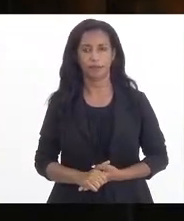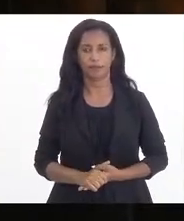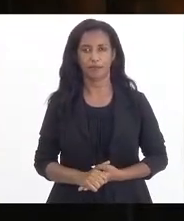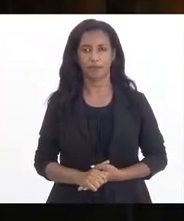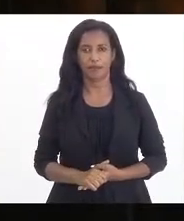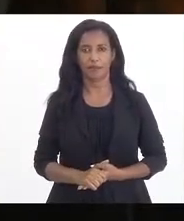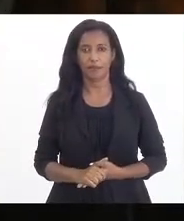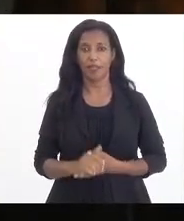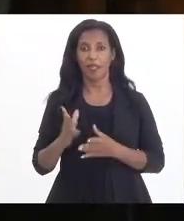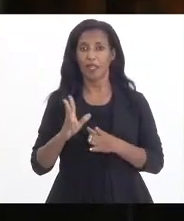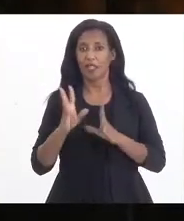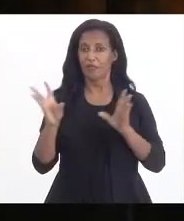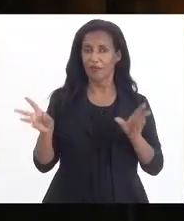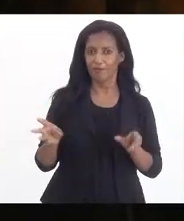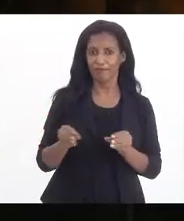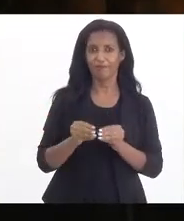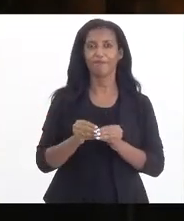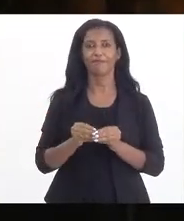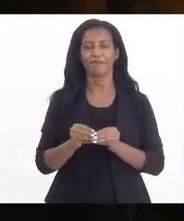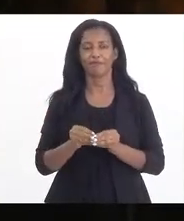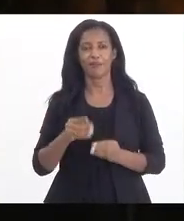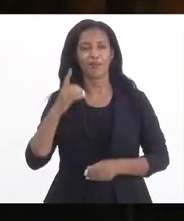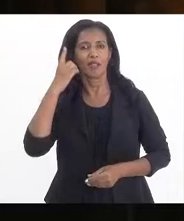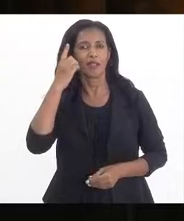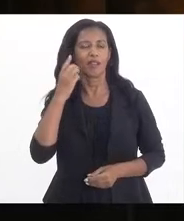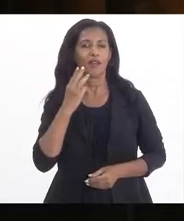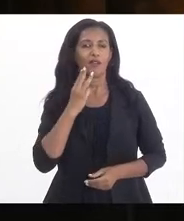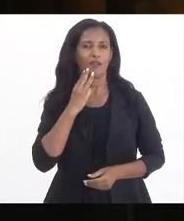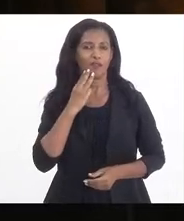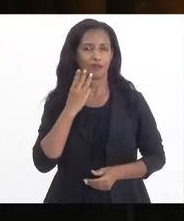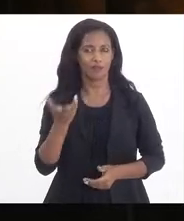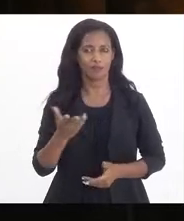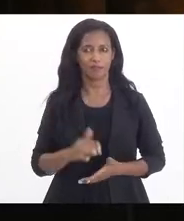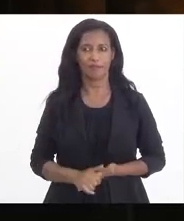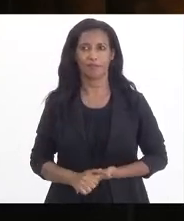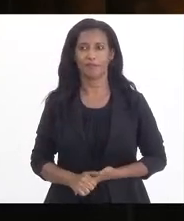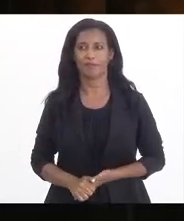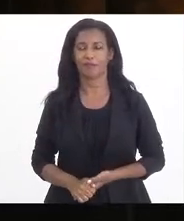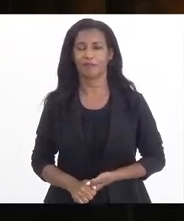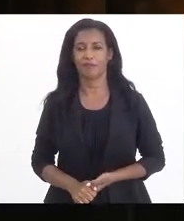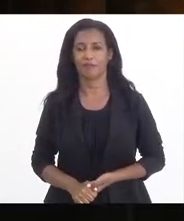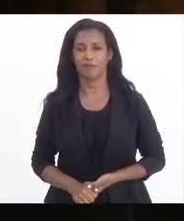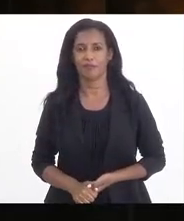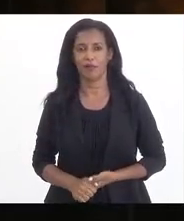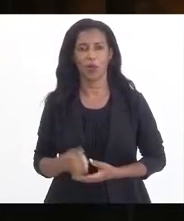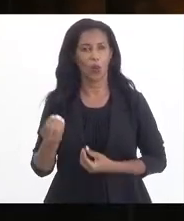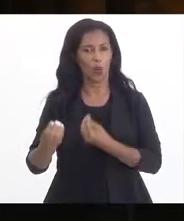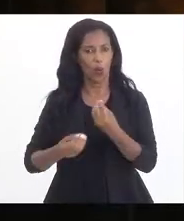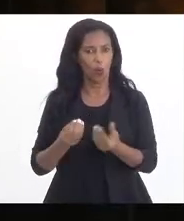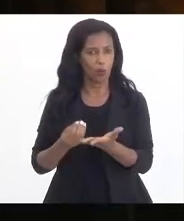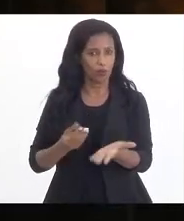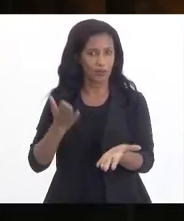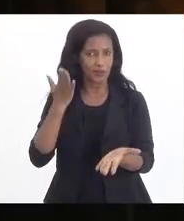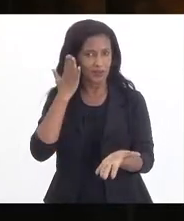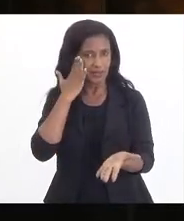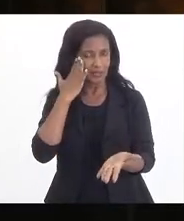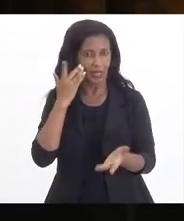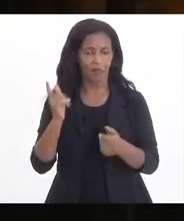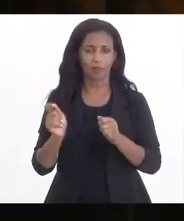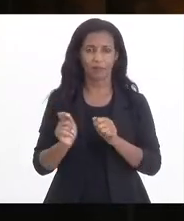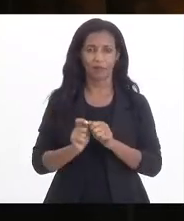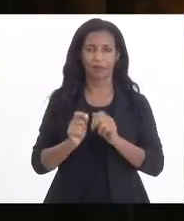Em fechando essa questão, deputado Valdec Carneiro, como sabe Vossa Excelência, fizemos